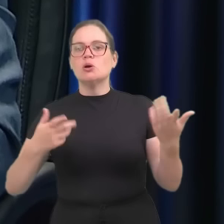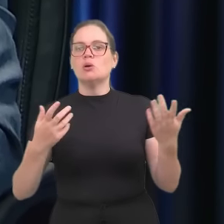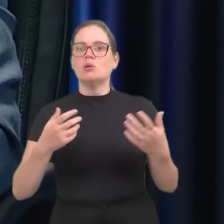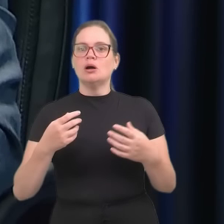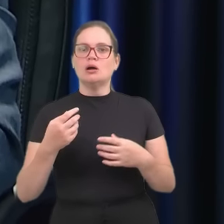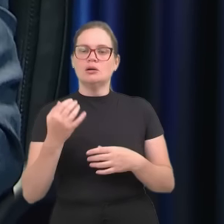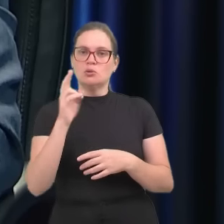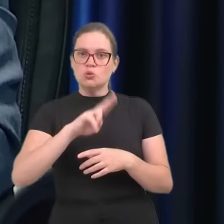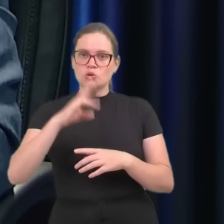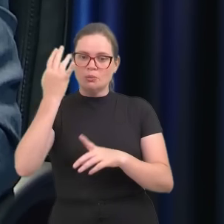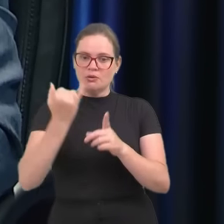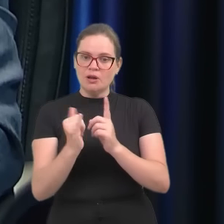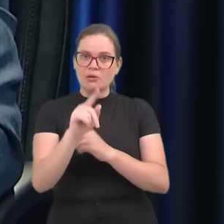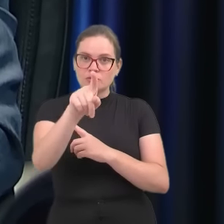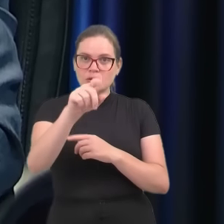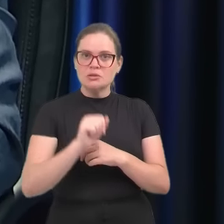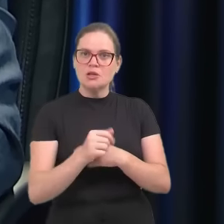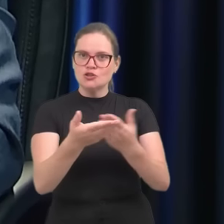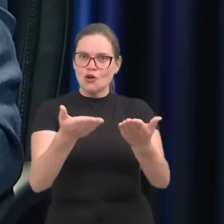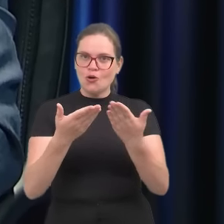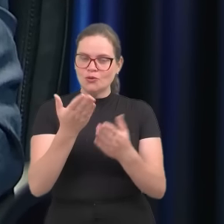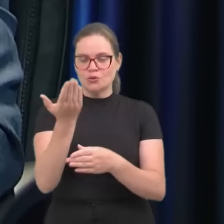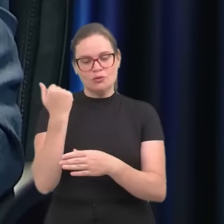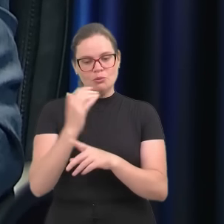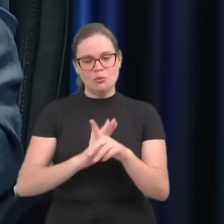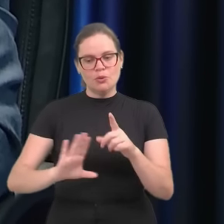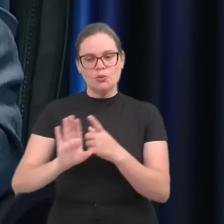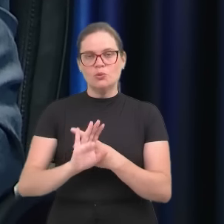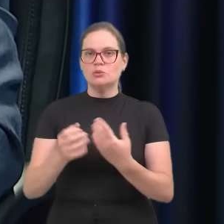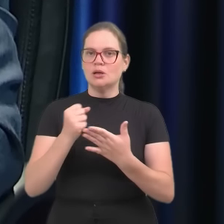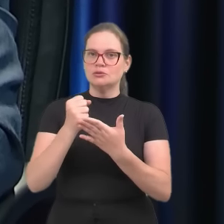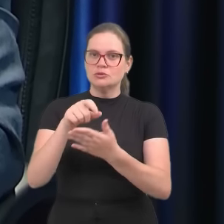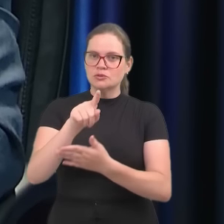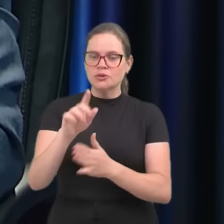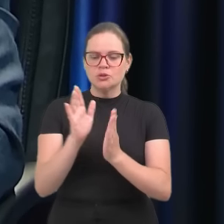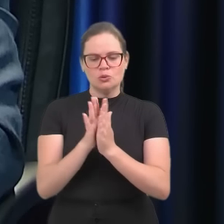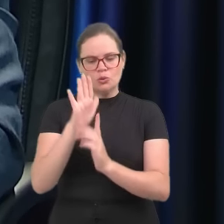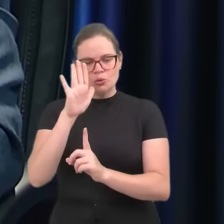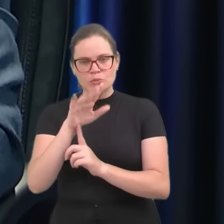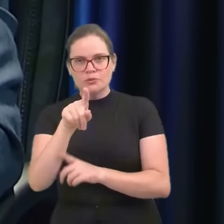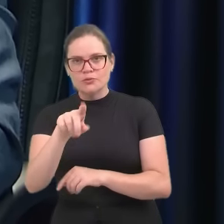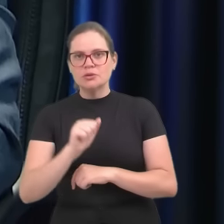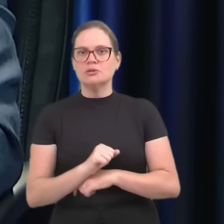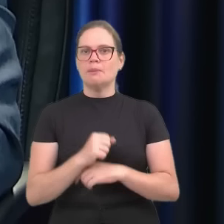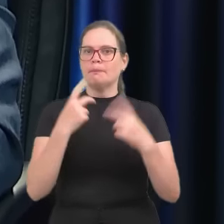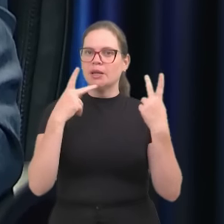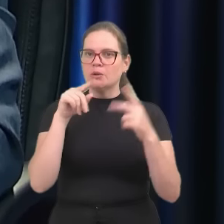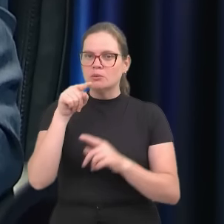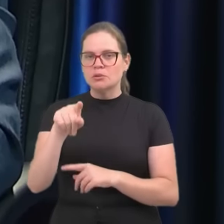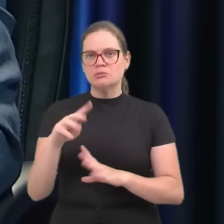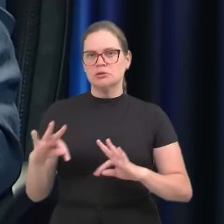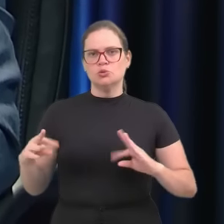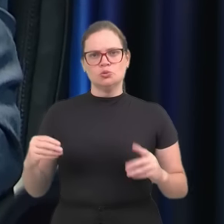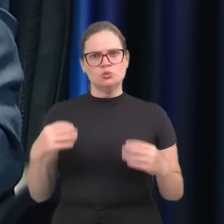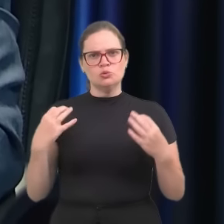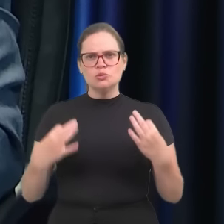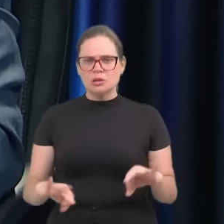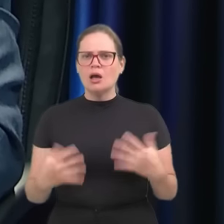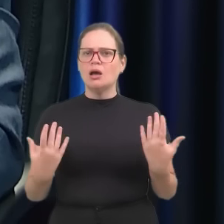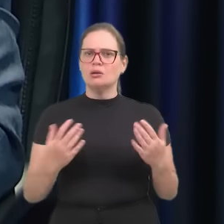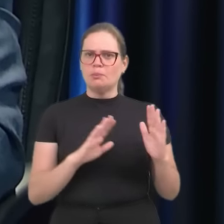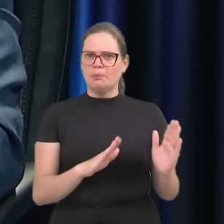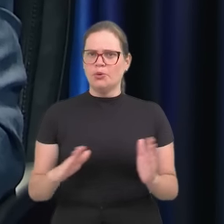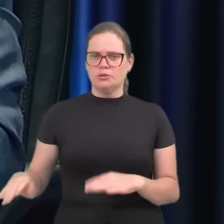usou alguém para falar de Jesus para você, te convidou para o culto, te deu assistência, pregou para você, orou por